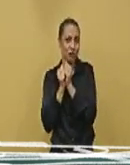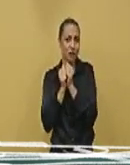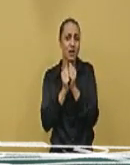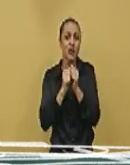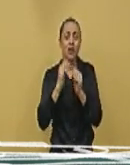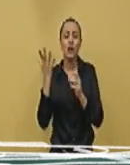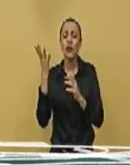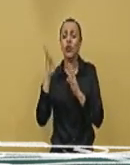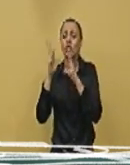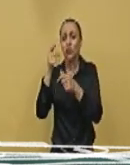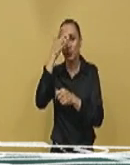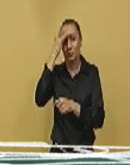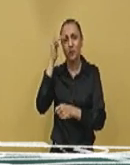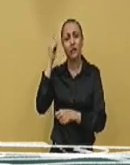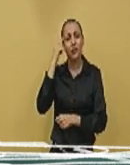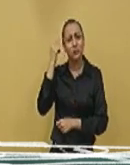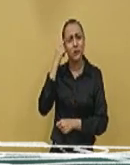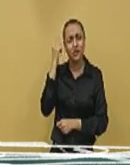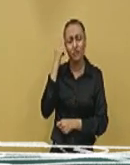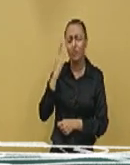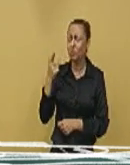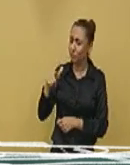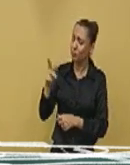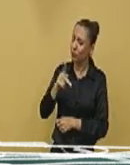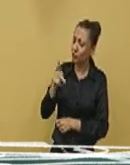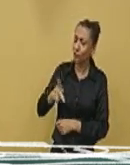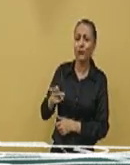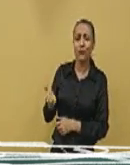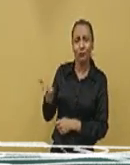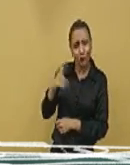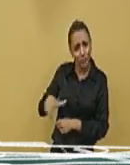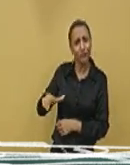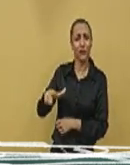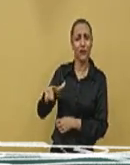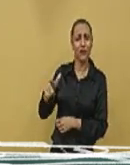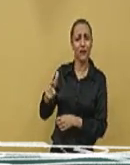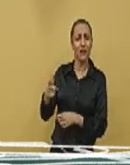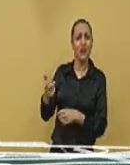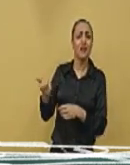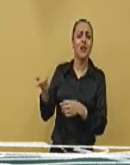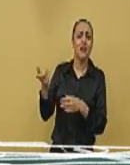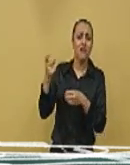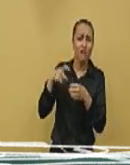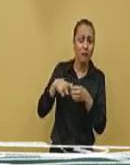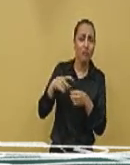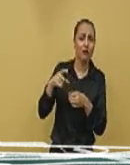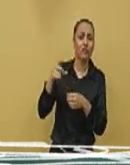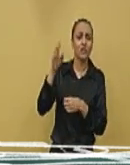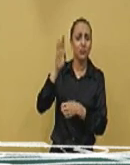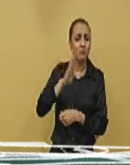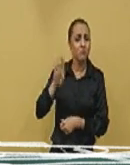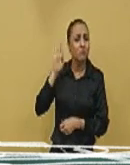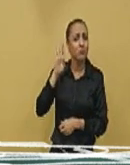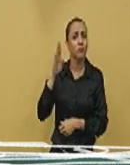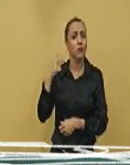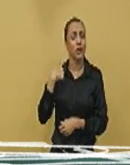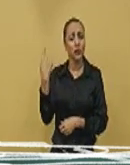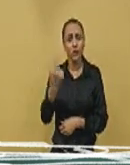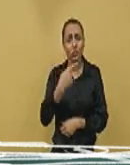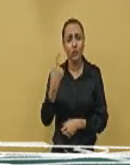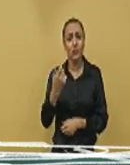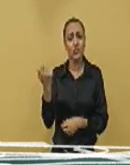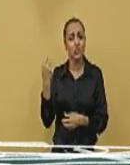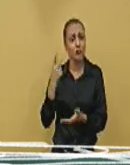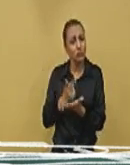por favor, repense na sua postura de não se candidatar. Repense na postura de que nós podemos fazer ainda mais